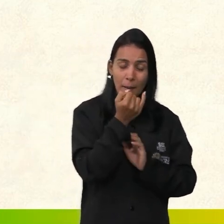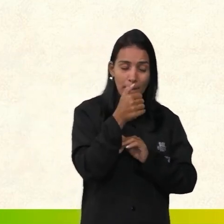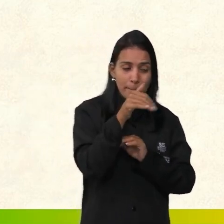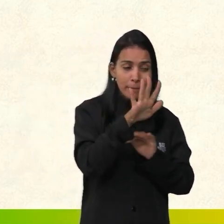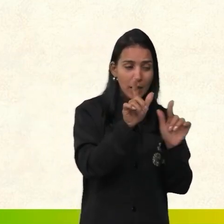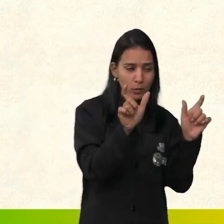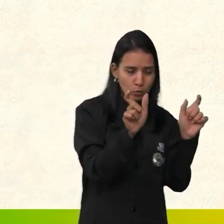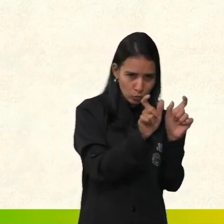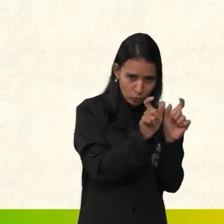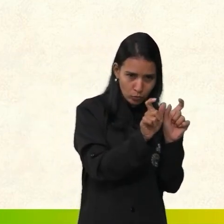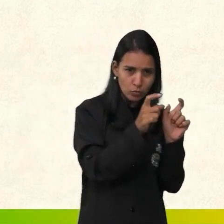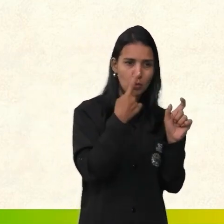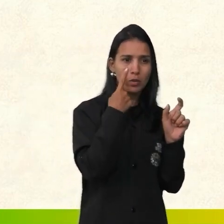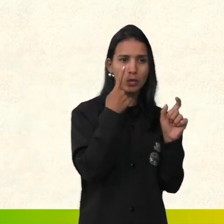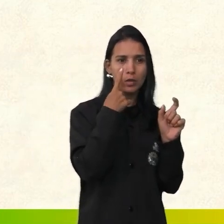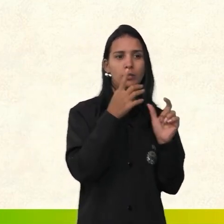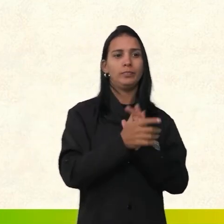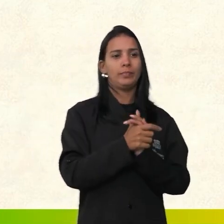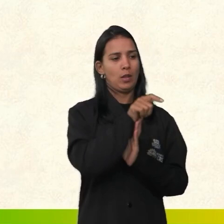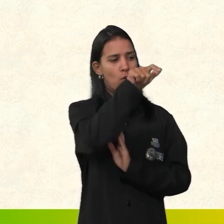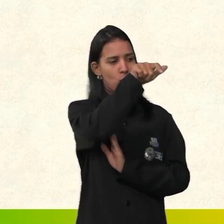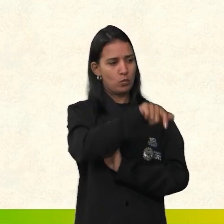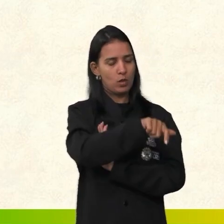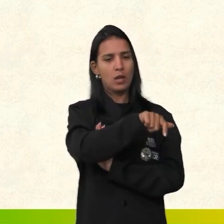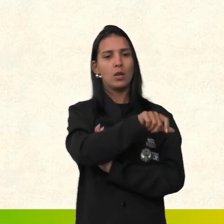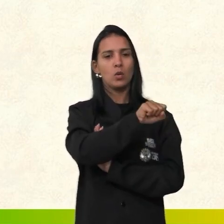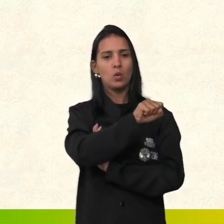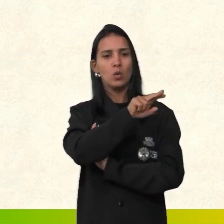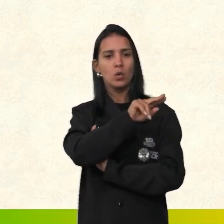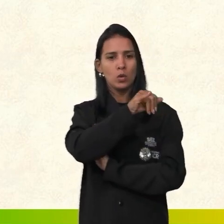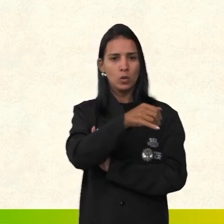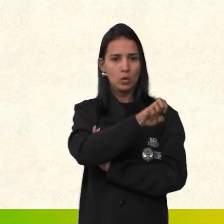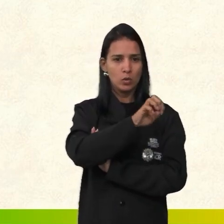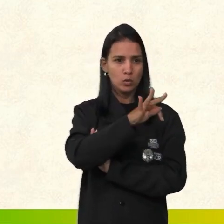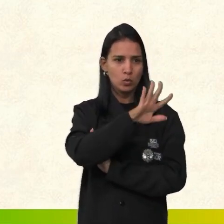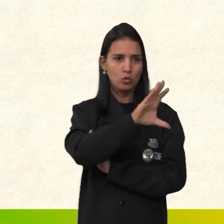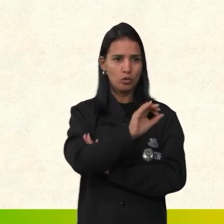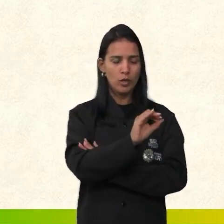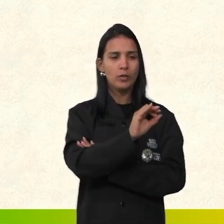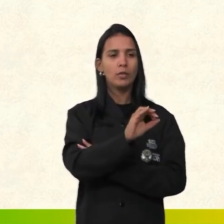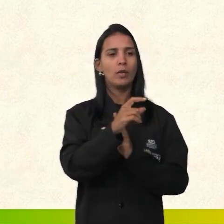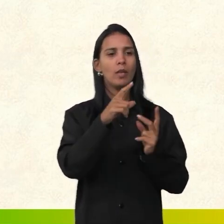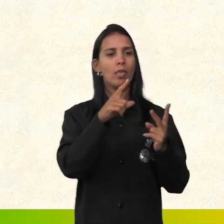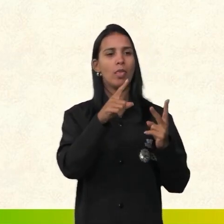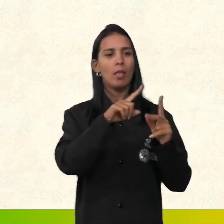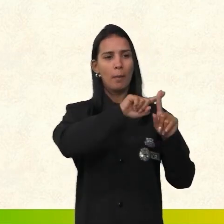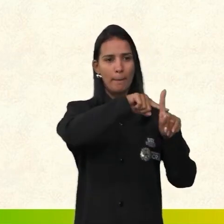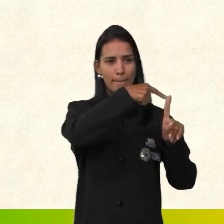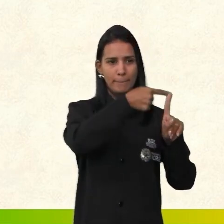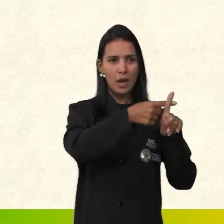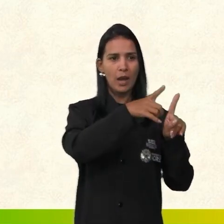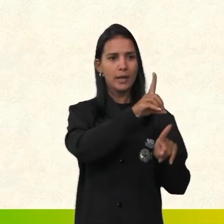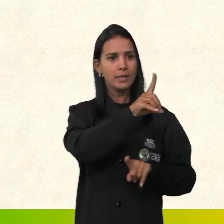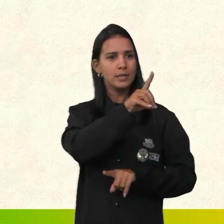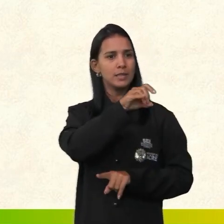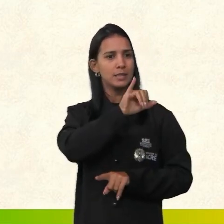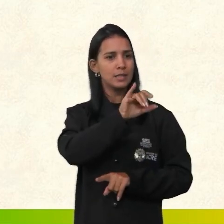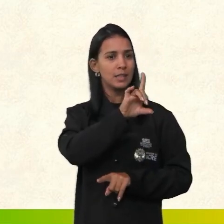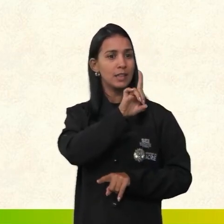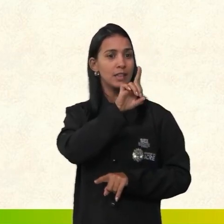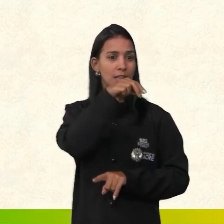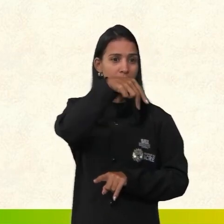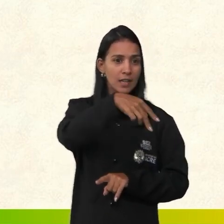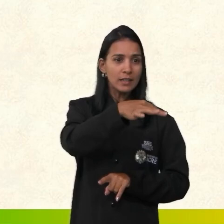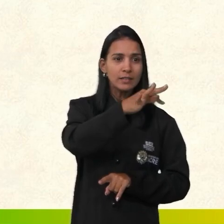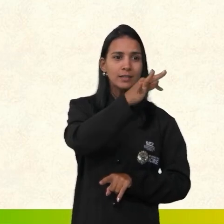o didn't, que é o caso do did not abreviado, somente a parte abreviada. Continuamos com o verbo